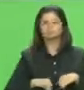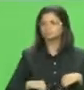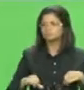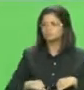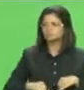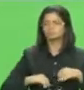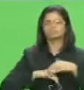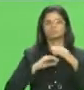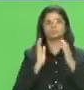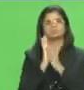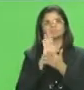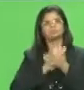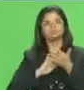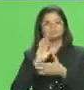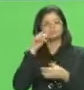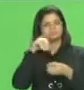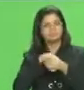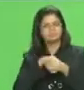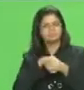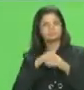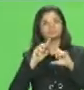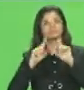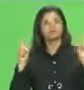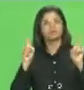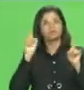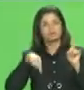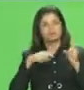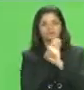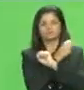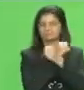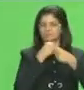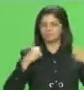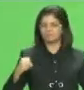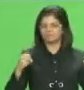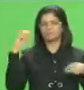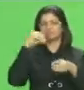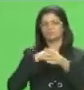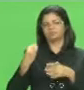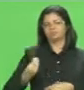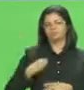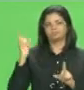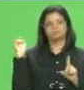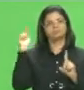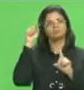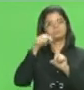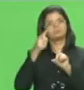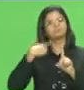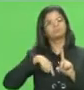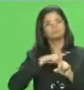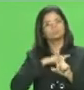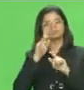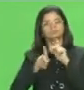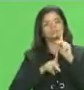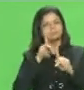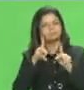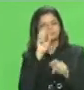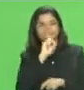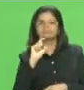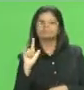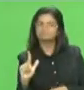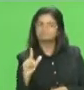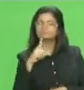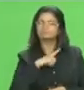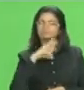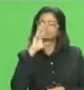esquecendo de nada deste patrimônio, mas o grande patrimônio e o grande desafio para o nosso povo de São Luís, para